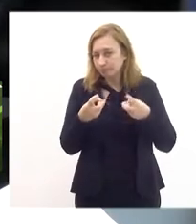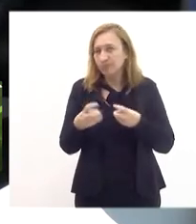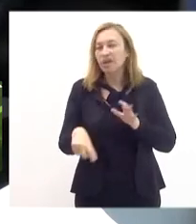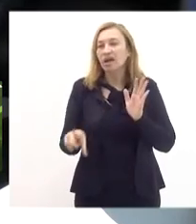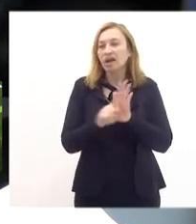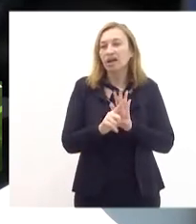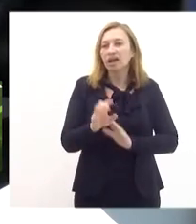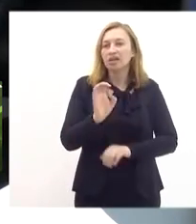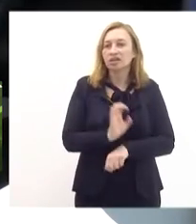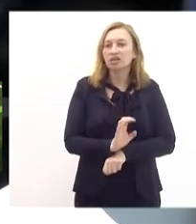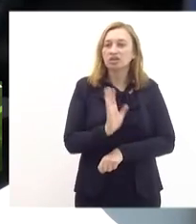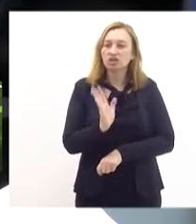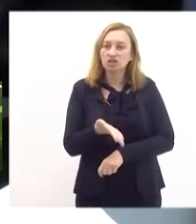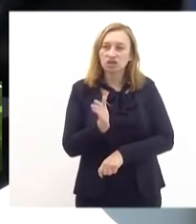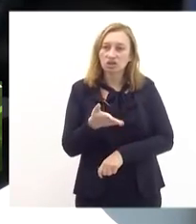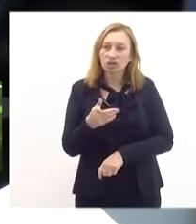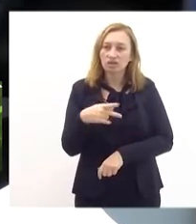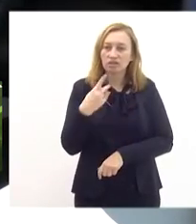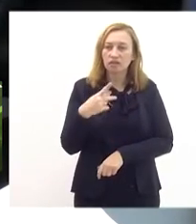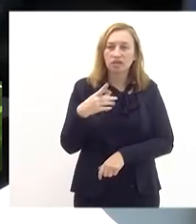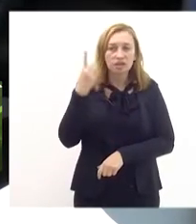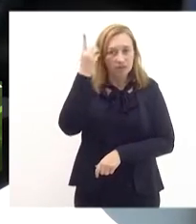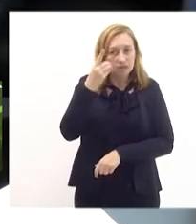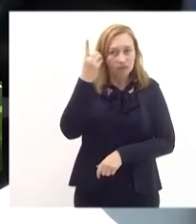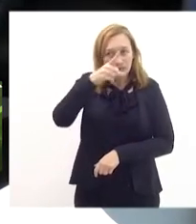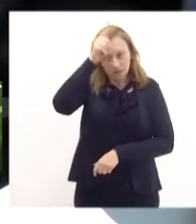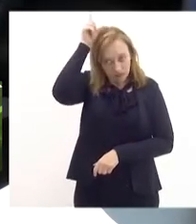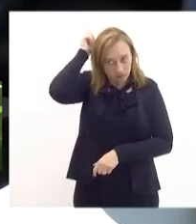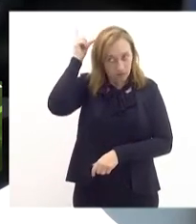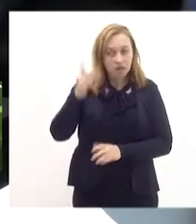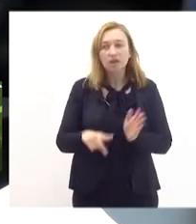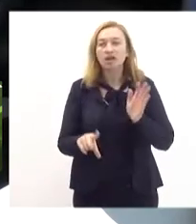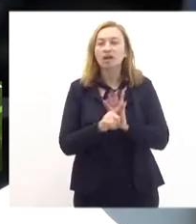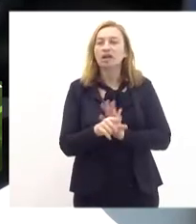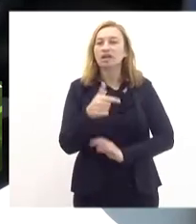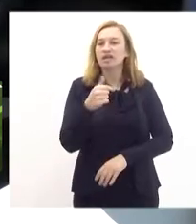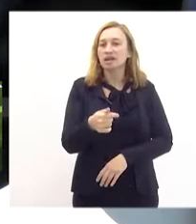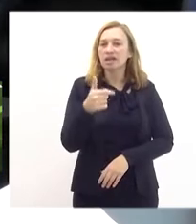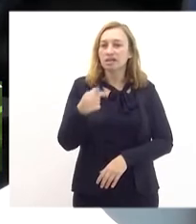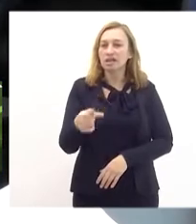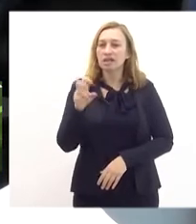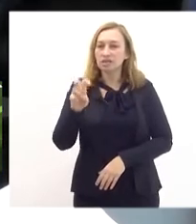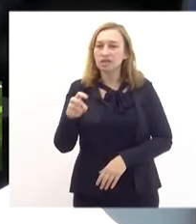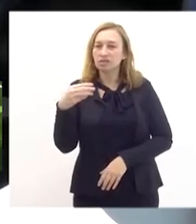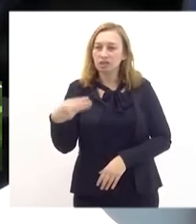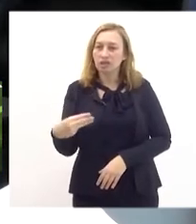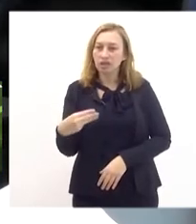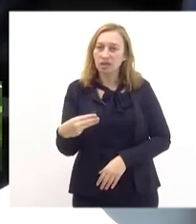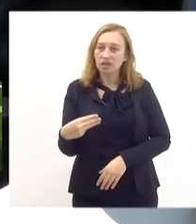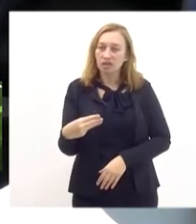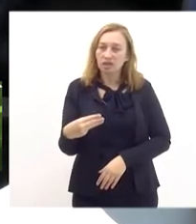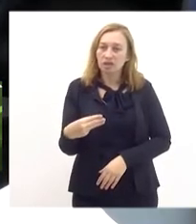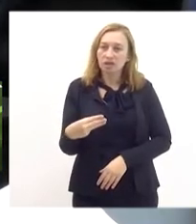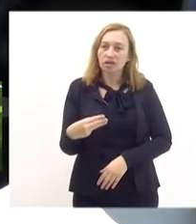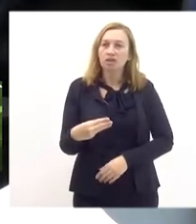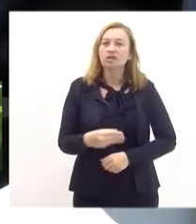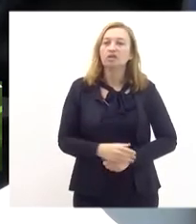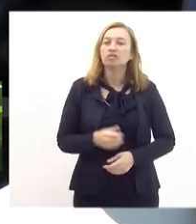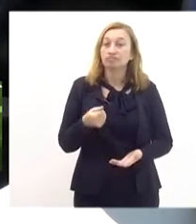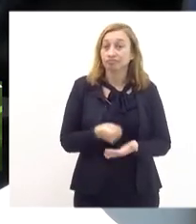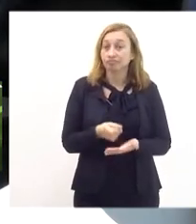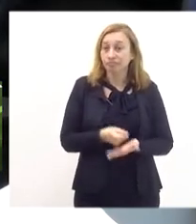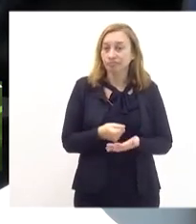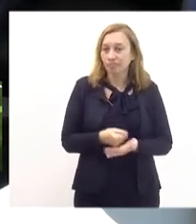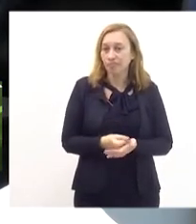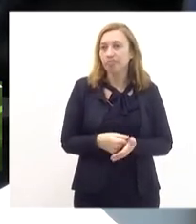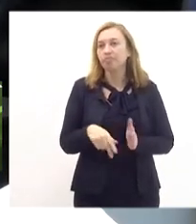estadual já tratada aqui pelo deputado Luiz Paulo, que é a Lei 7753, que trouxe a exigência